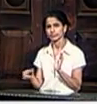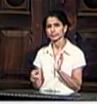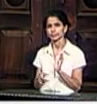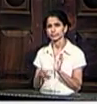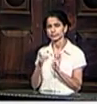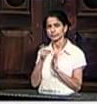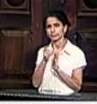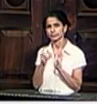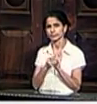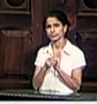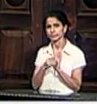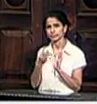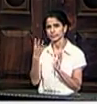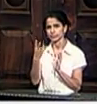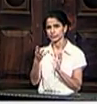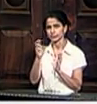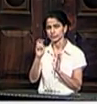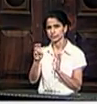decreto